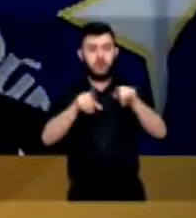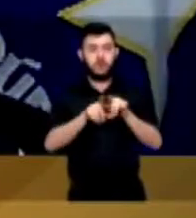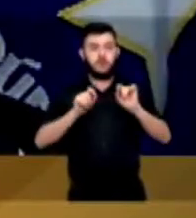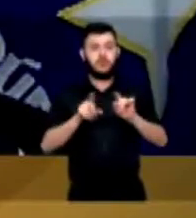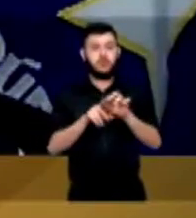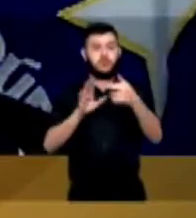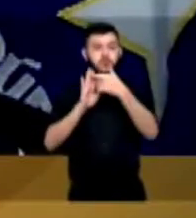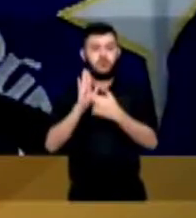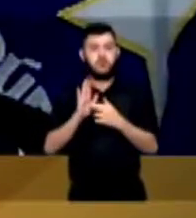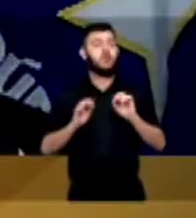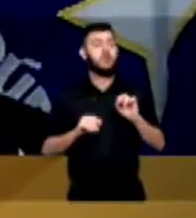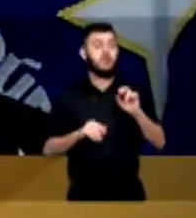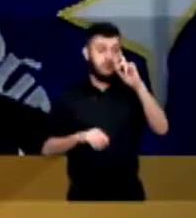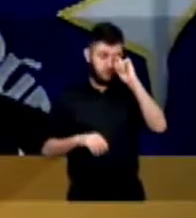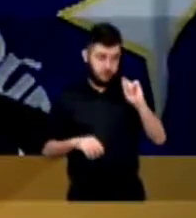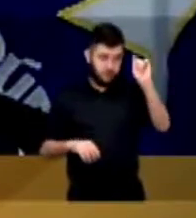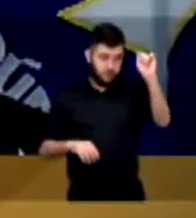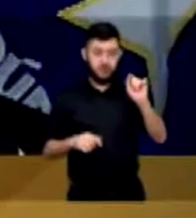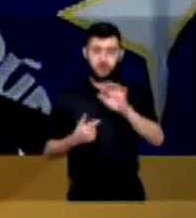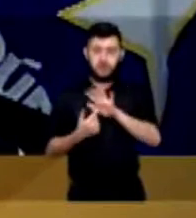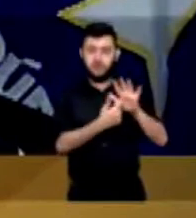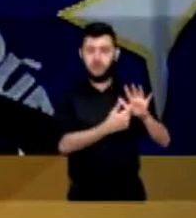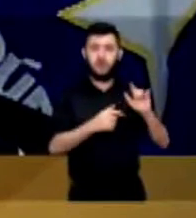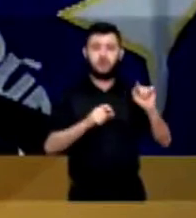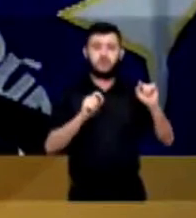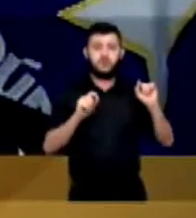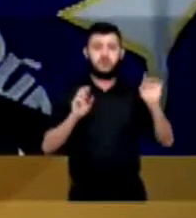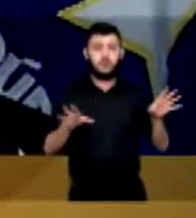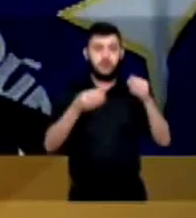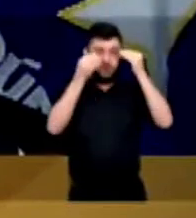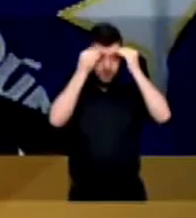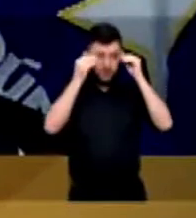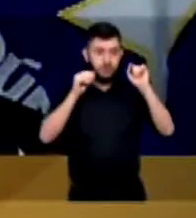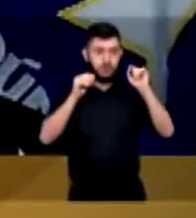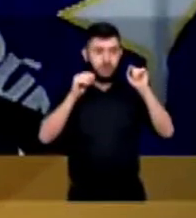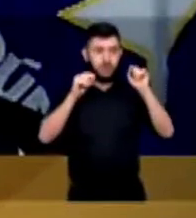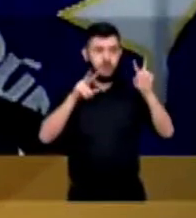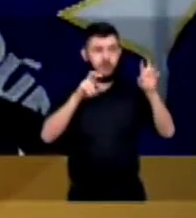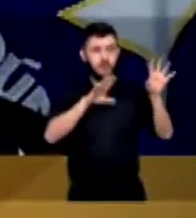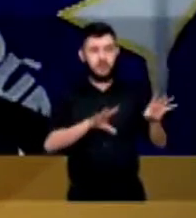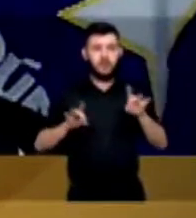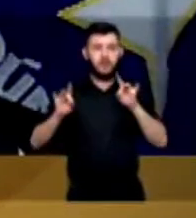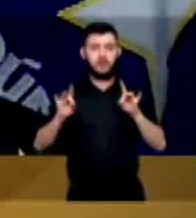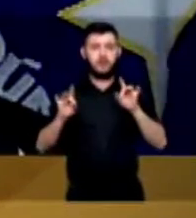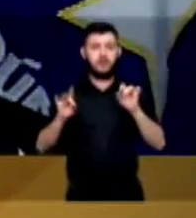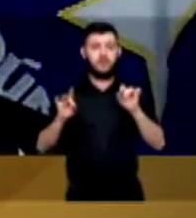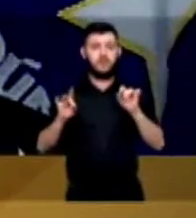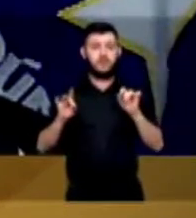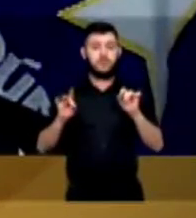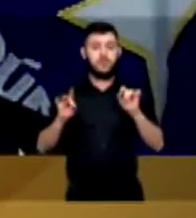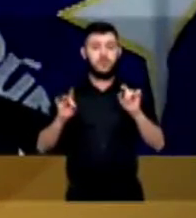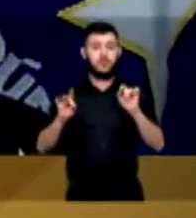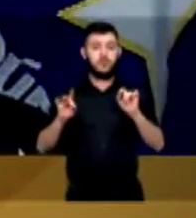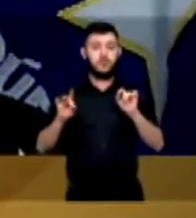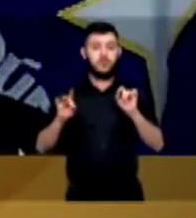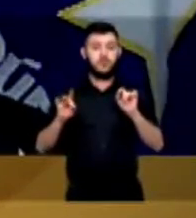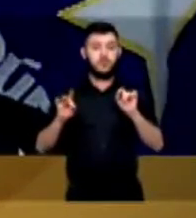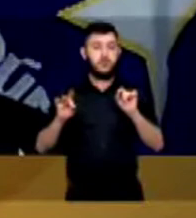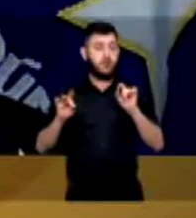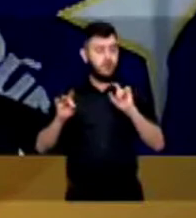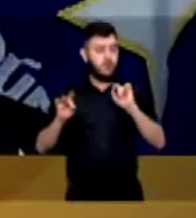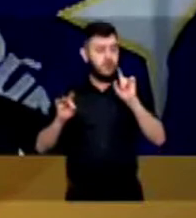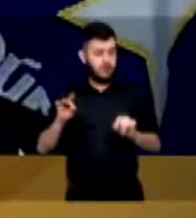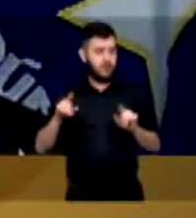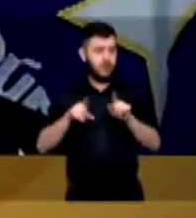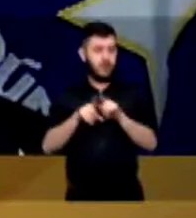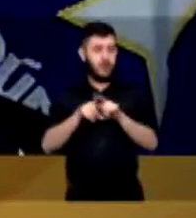English, que concebe a atividade do intérprete como abro aspas, balançar de olhos, fecho aspas, que permite